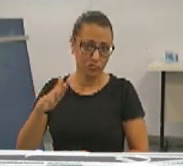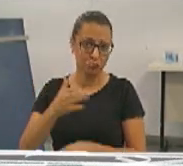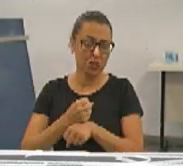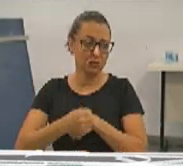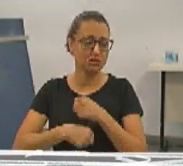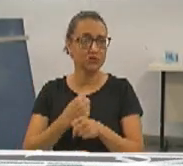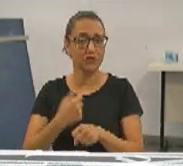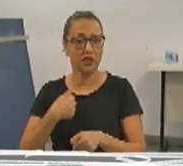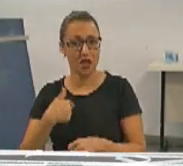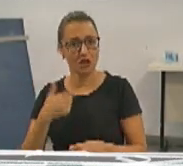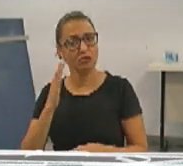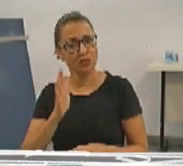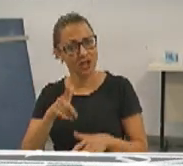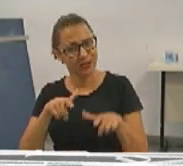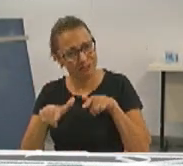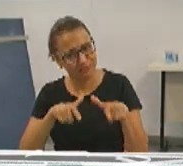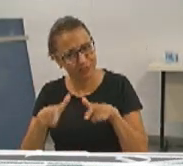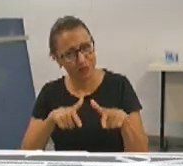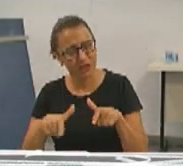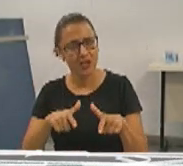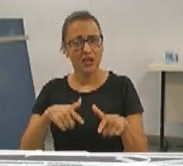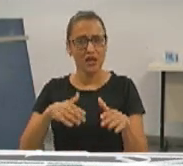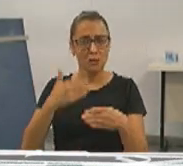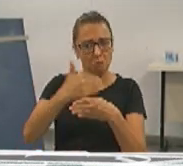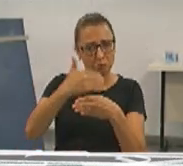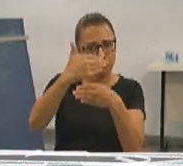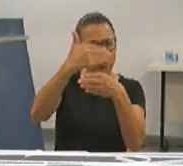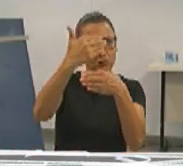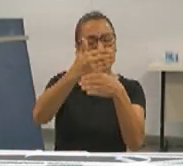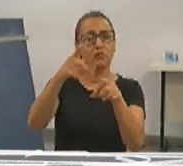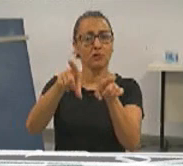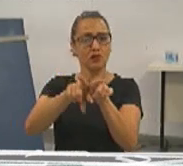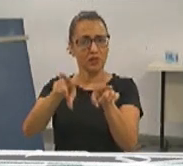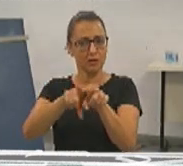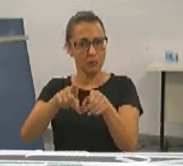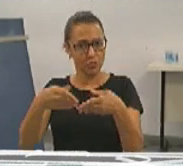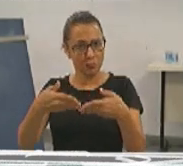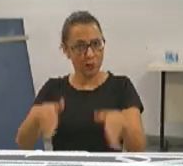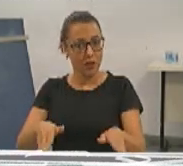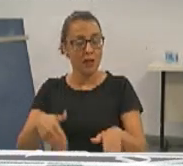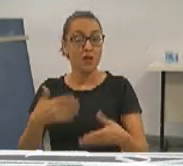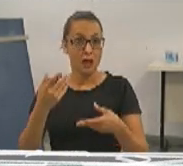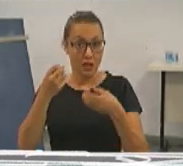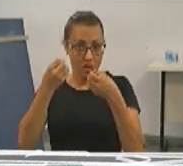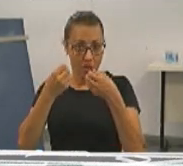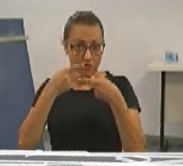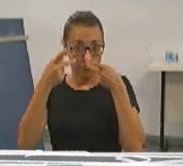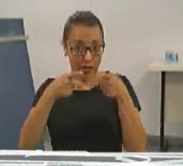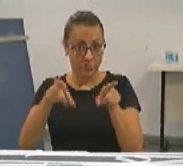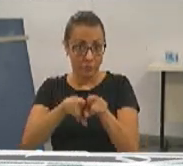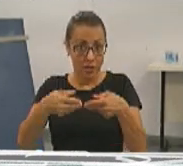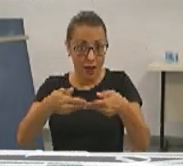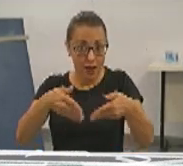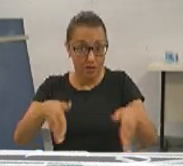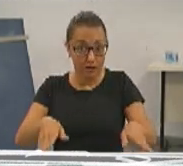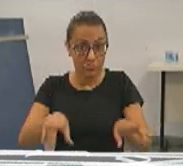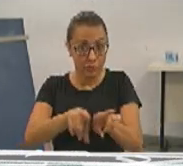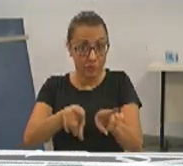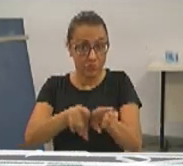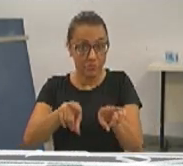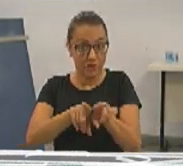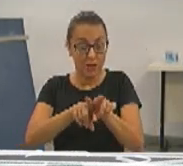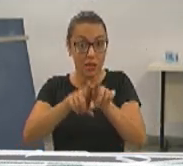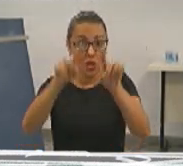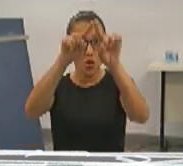algumas obras, algumas inaugurações. Gostaria de citar, inclusive, né, a abertura e colocação daqueles vidros,